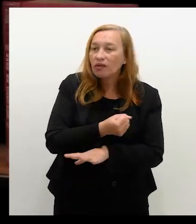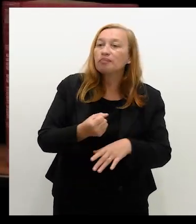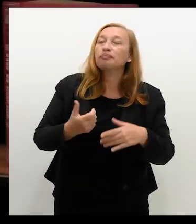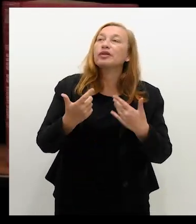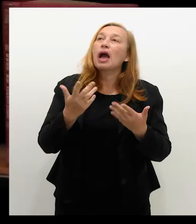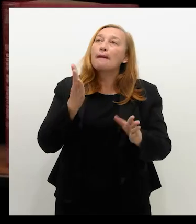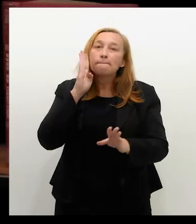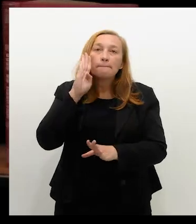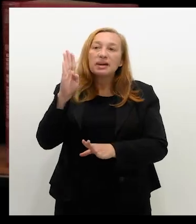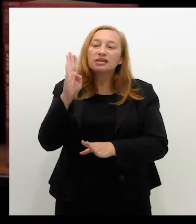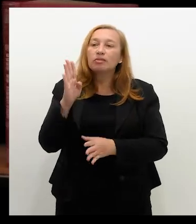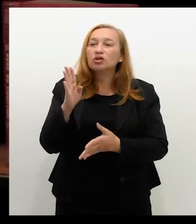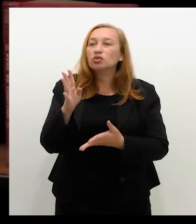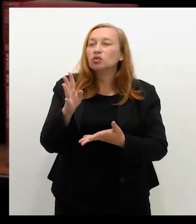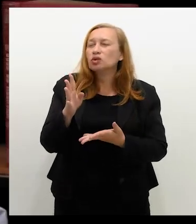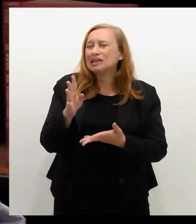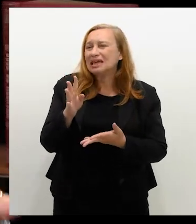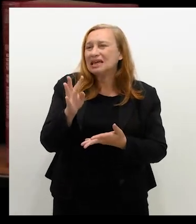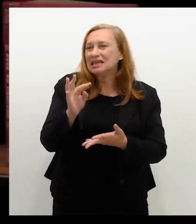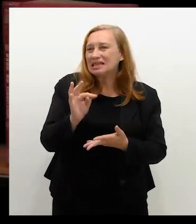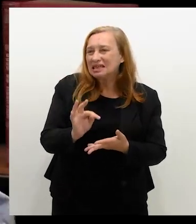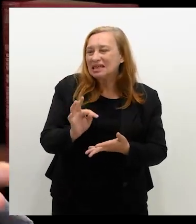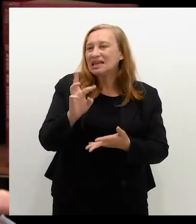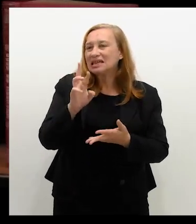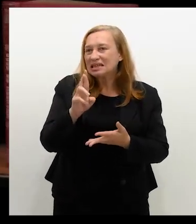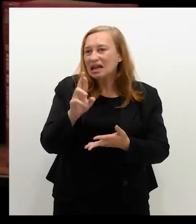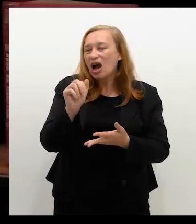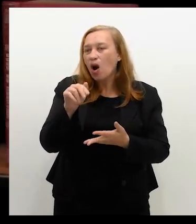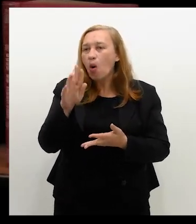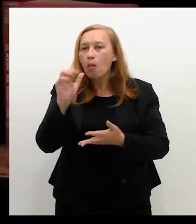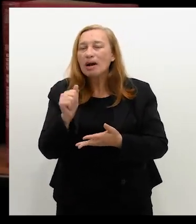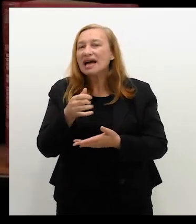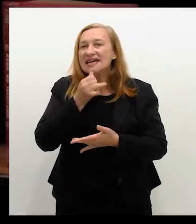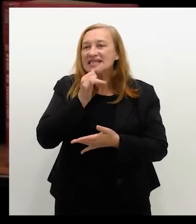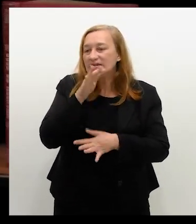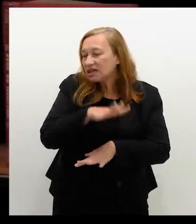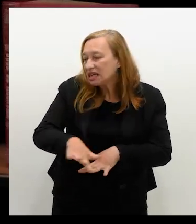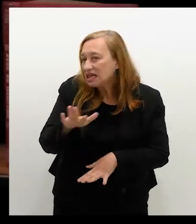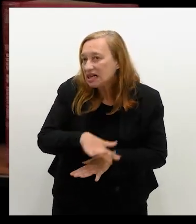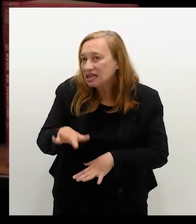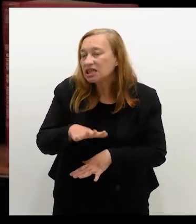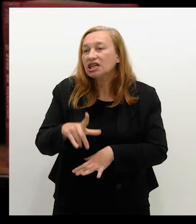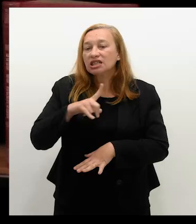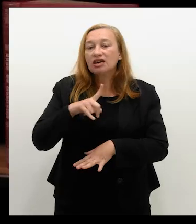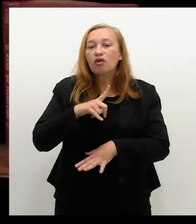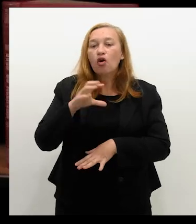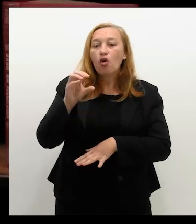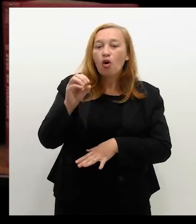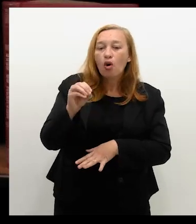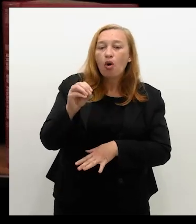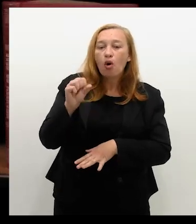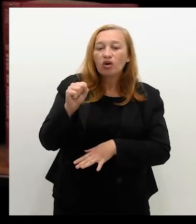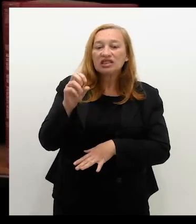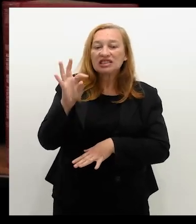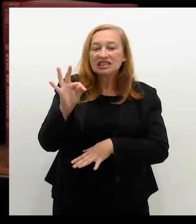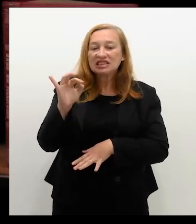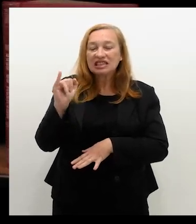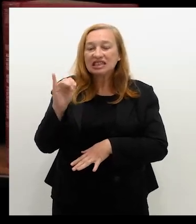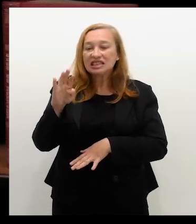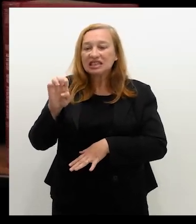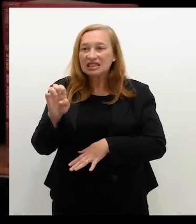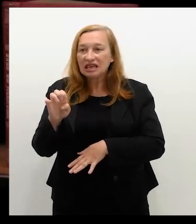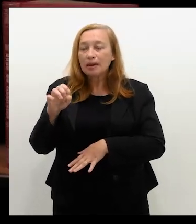tem algum trauma e é uma criança pequena. Por exemplo, a criança teve uma otite média. O ouvido dela ficou cheio